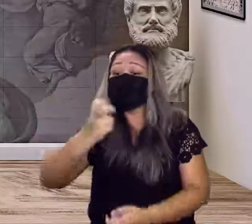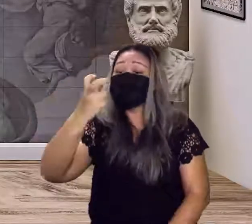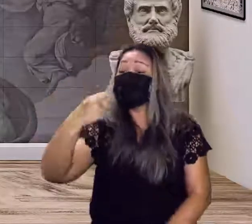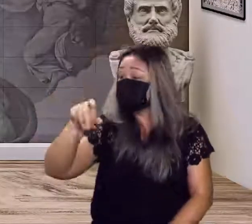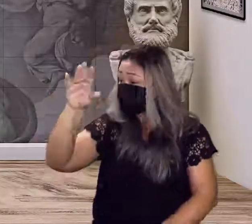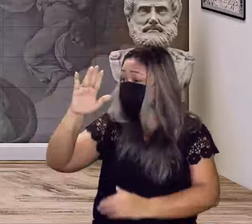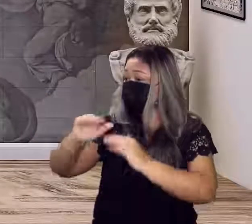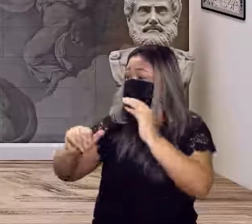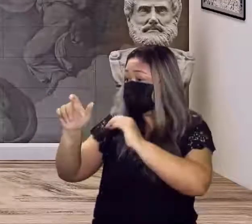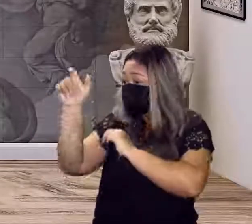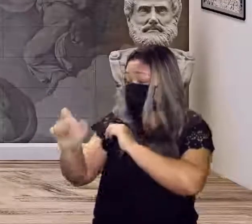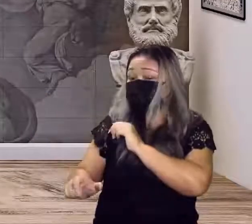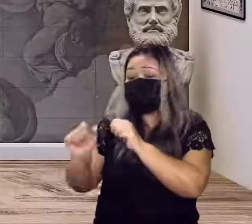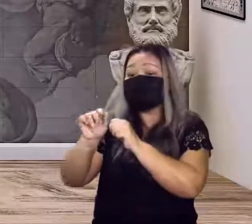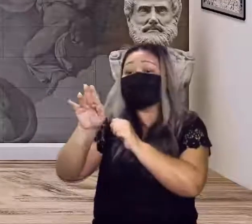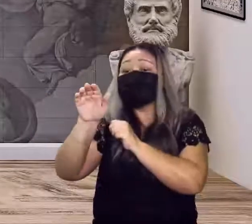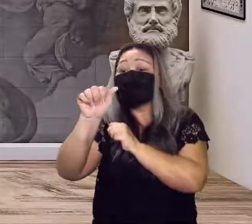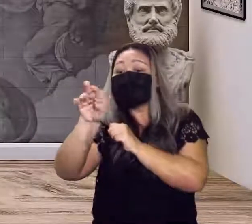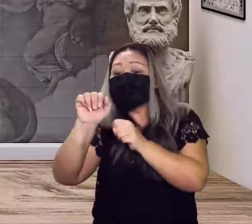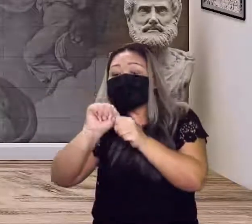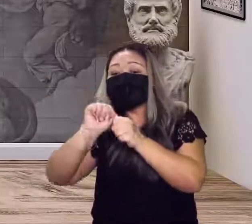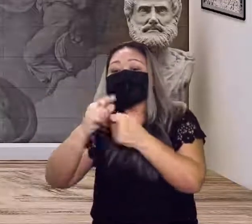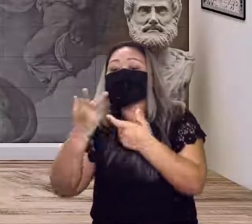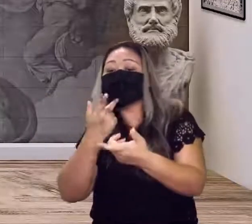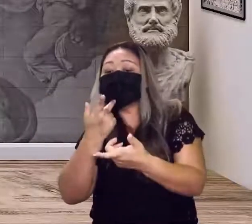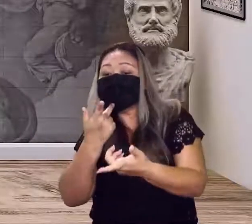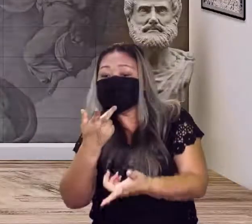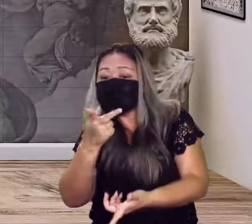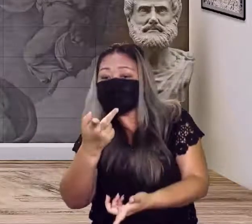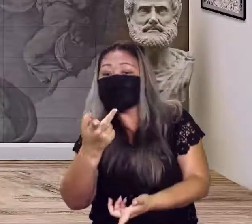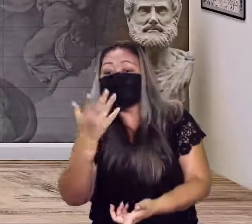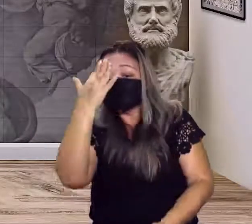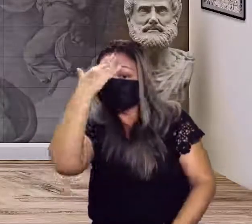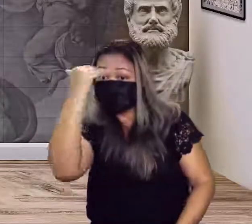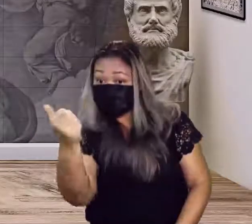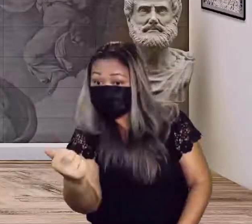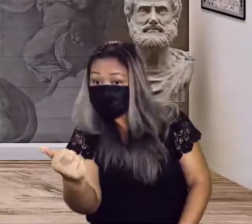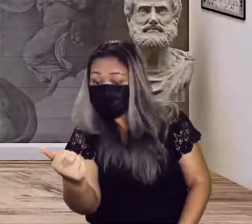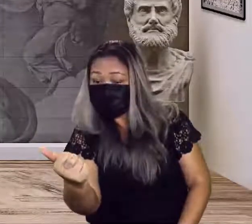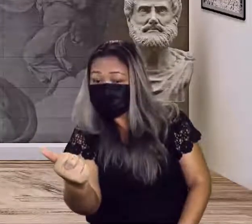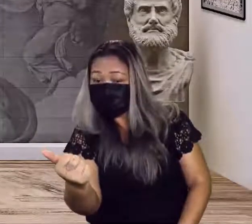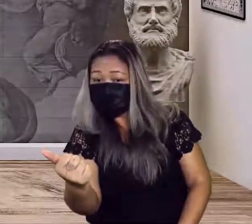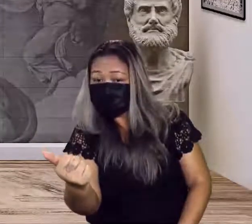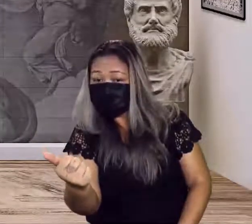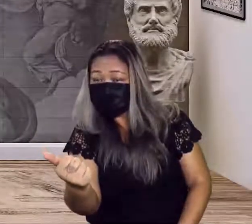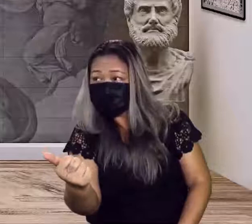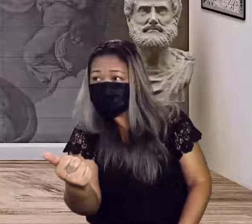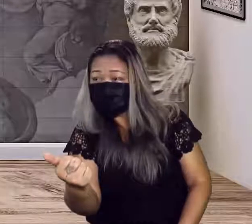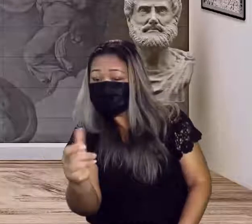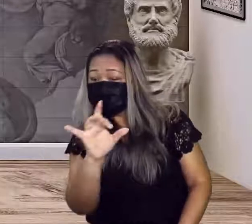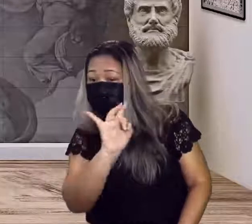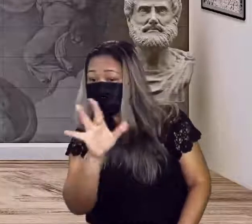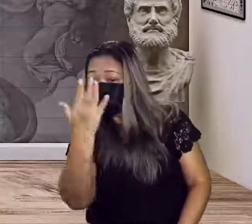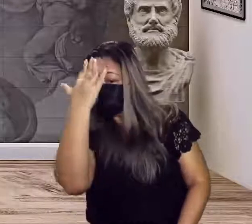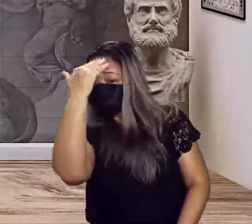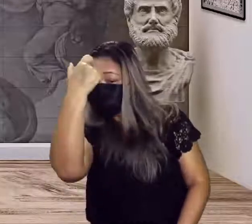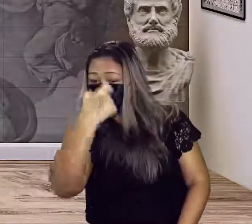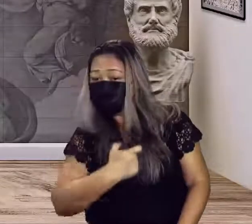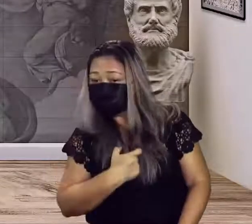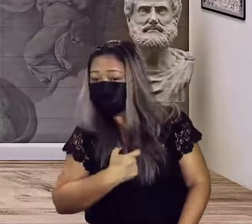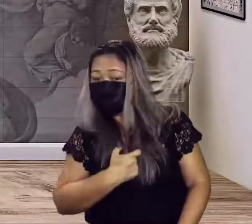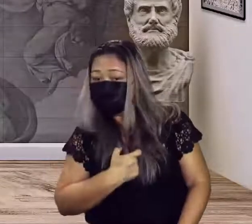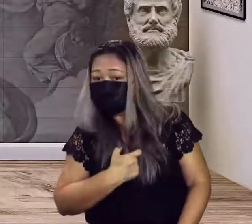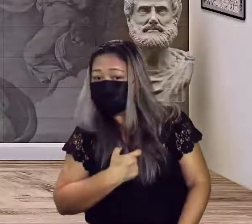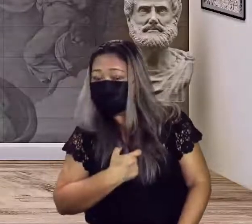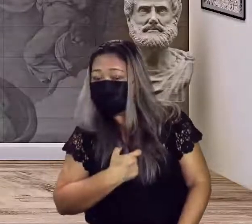sabe. Porque se eu disser que eu sei, né, só sei eu, ou eu que